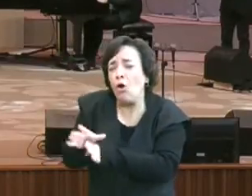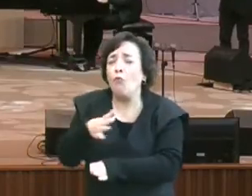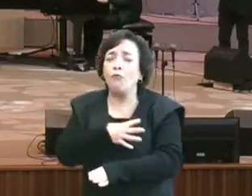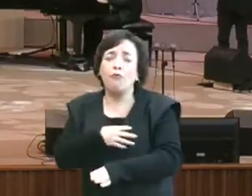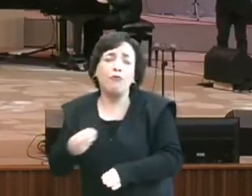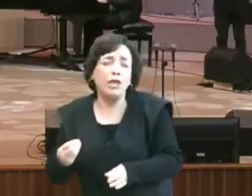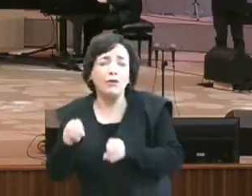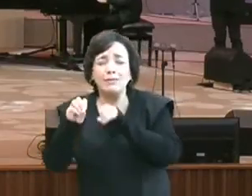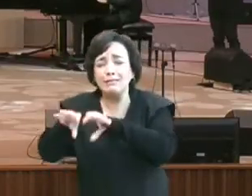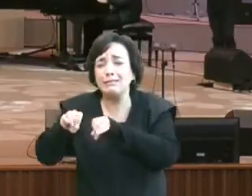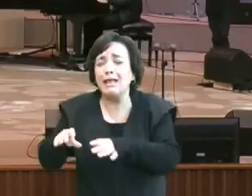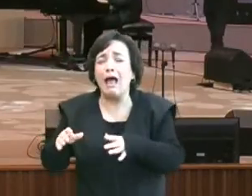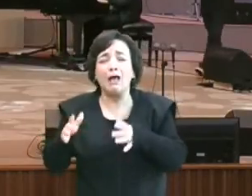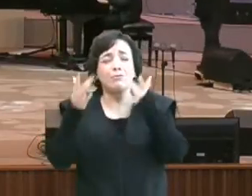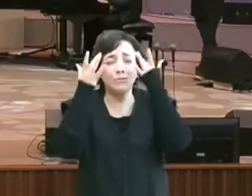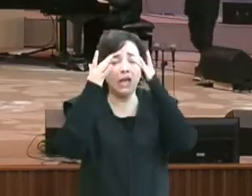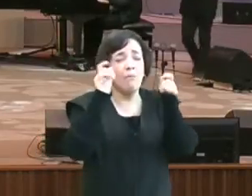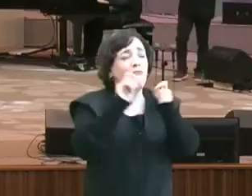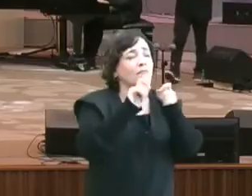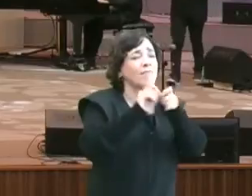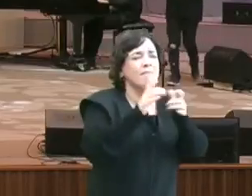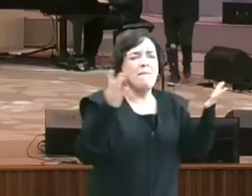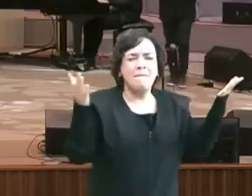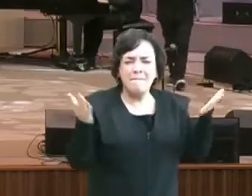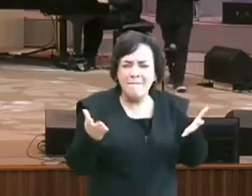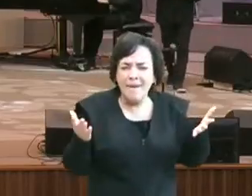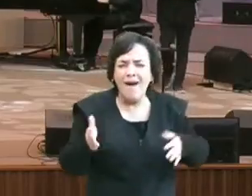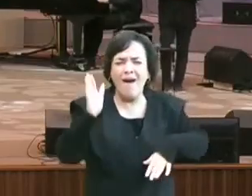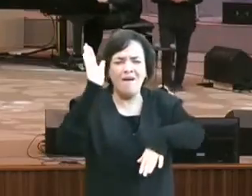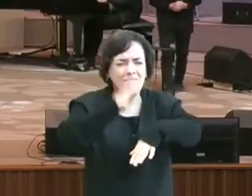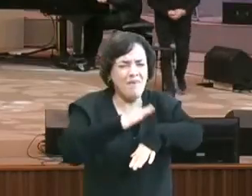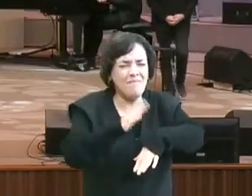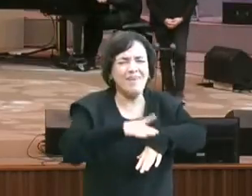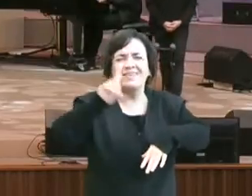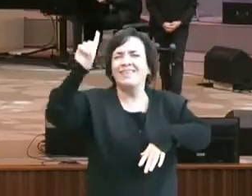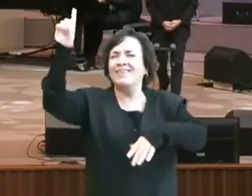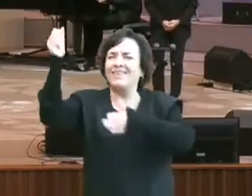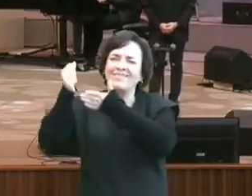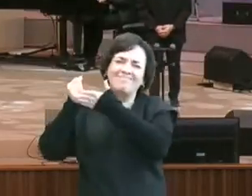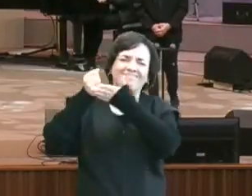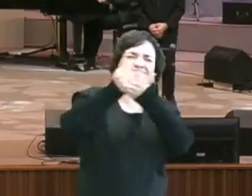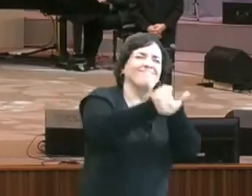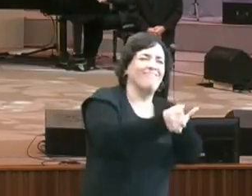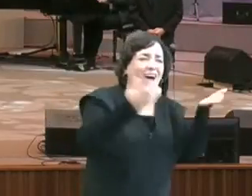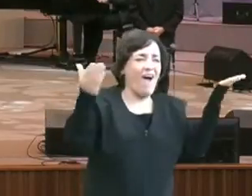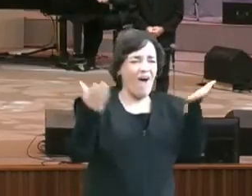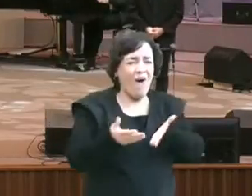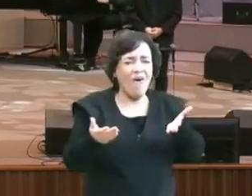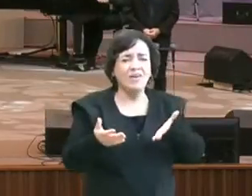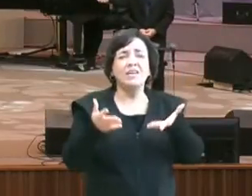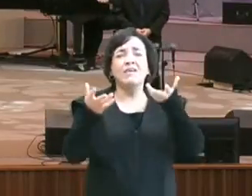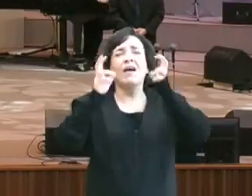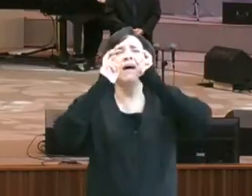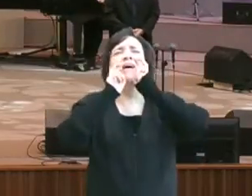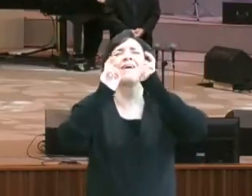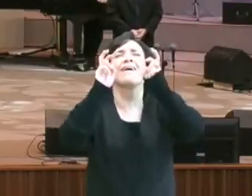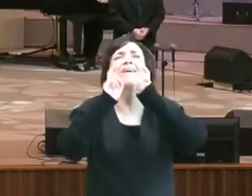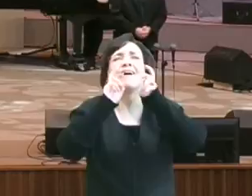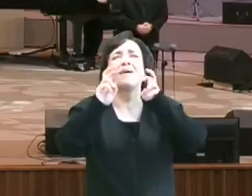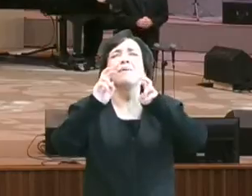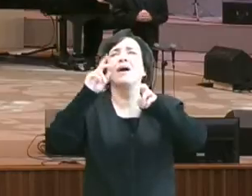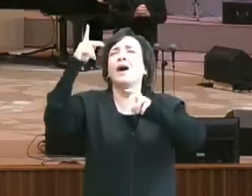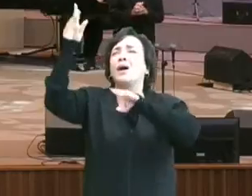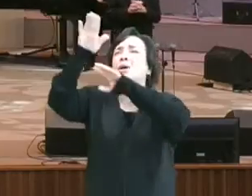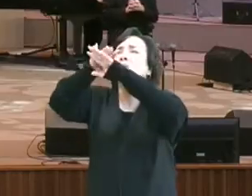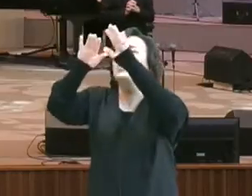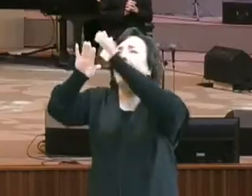mas é neste instante que a provisão sobrenatural de Deus se manifesta. Eu quero clamar agora. Estende